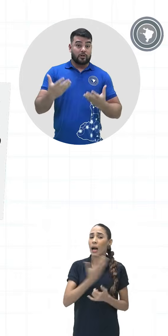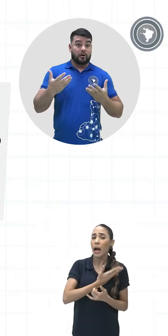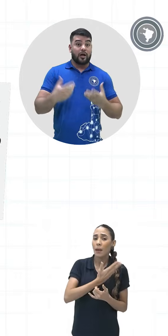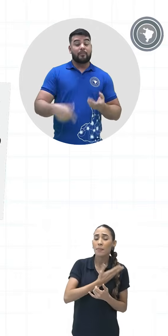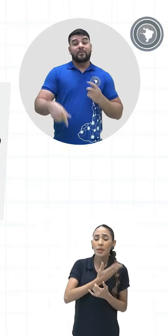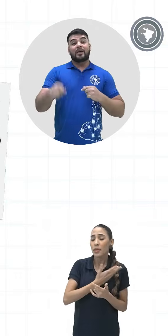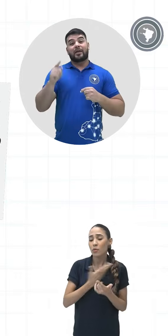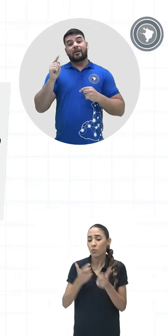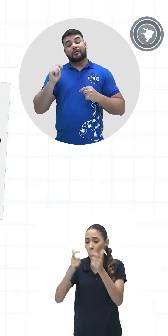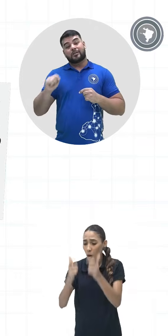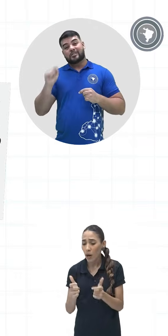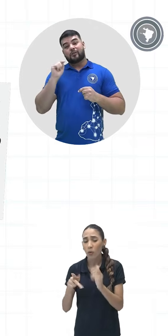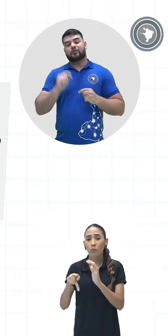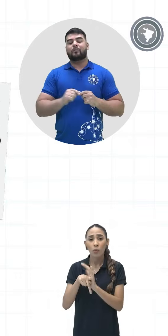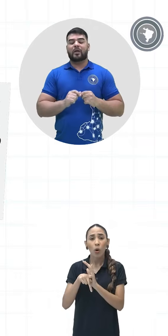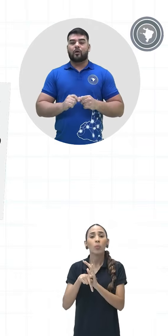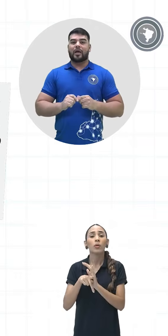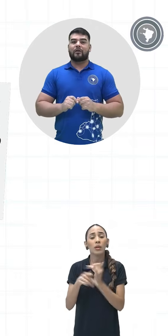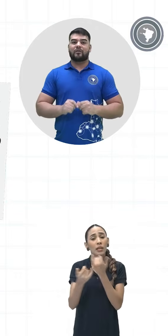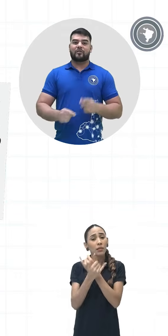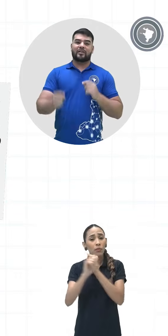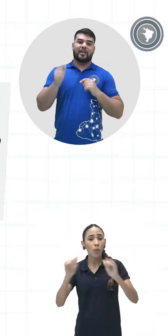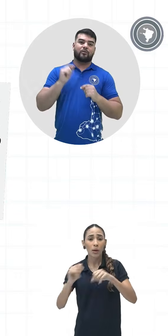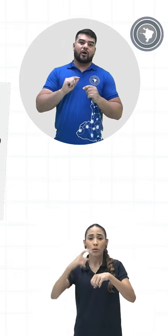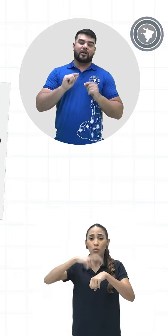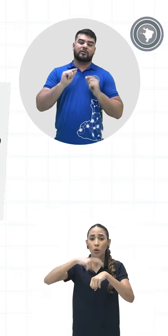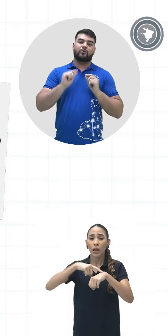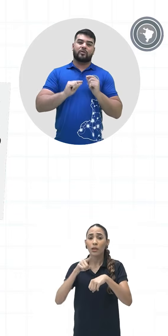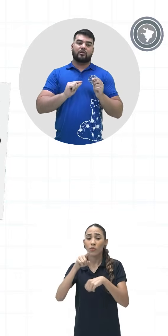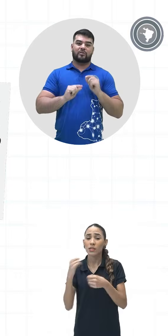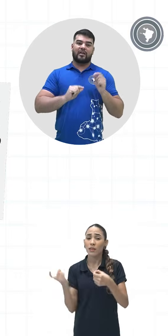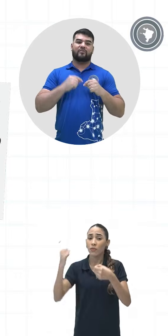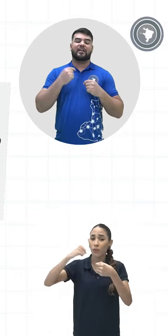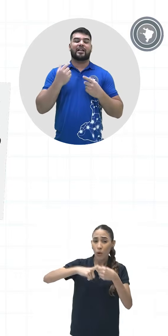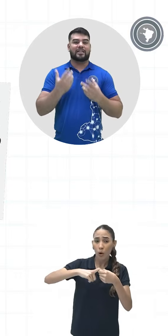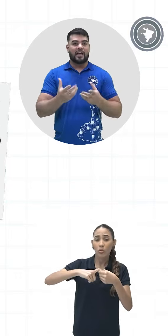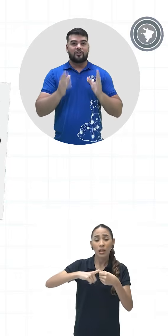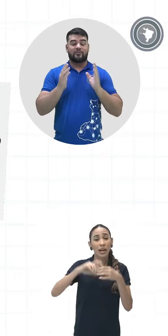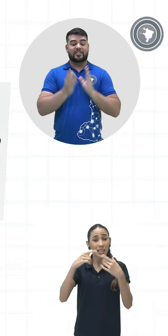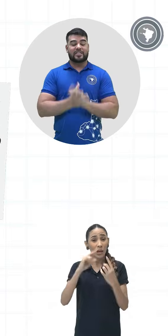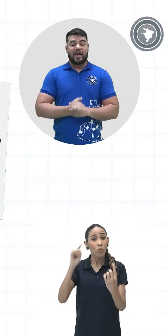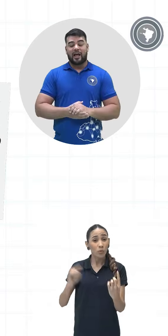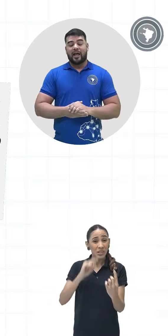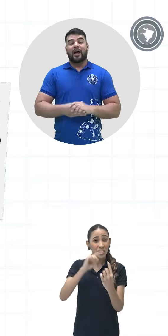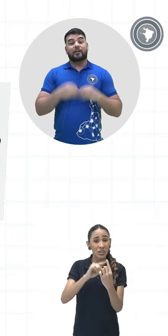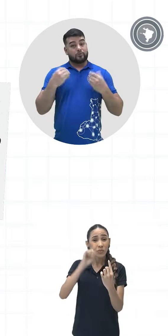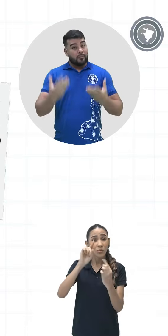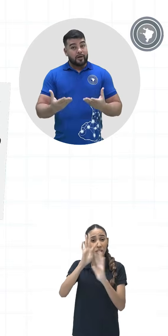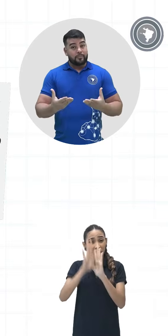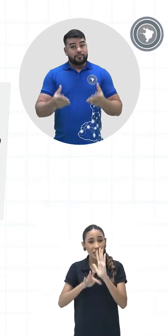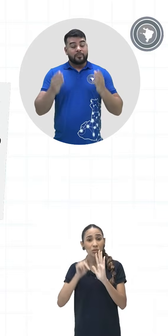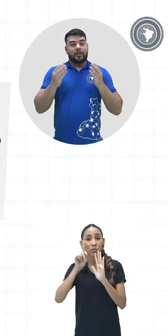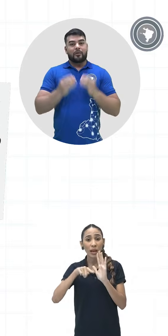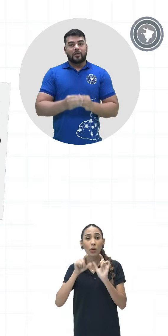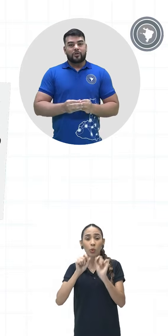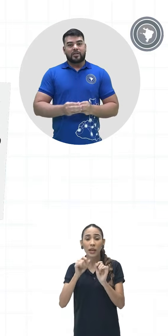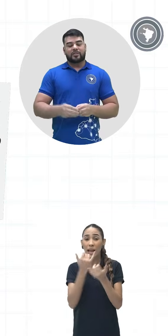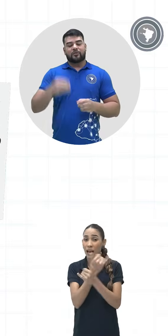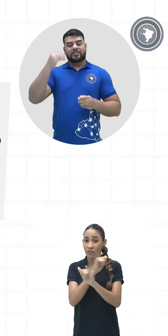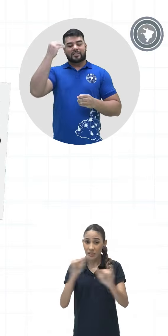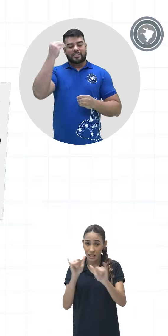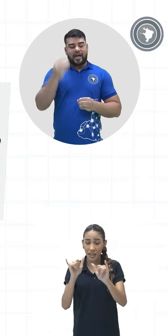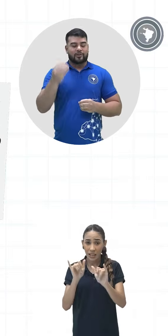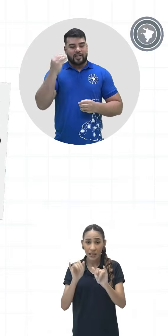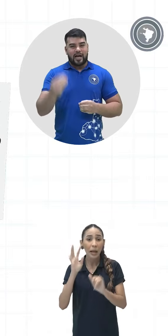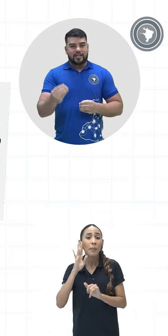campinho da escola, e dizendo também o horário que você retorna. Então, o texto tem a finalidade de avisar a sua mãe. Imagina